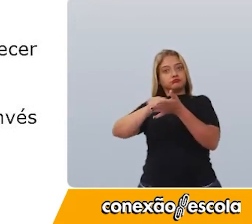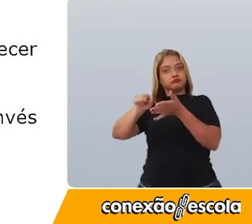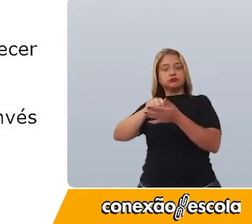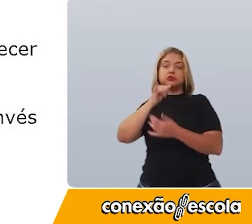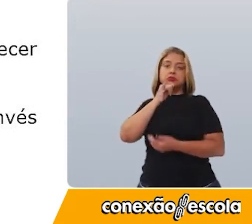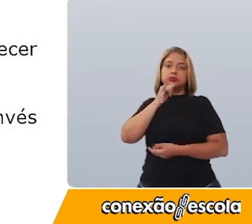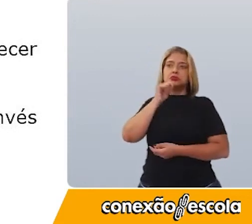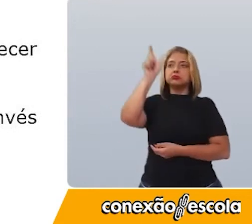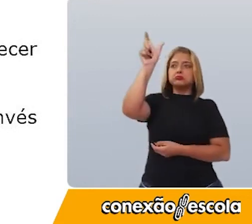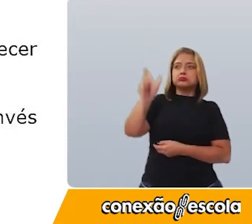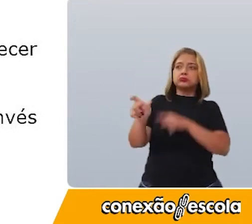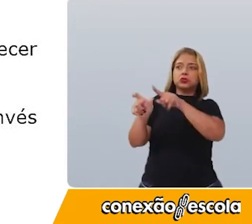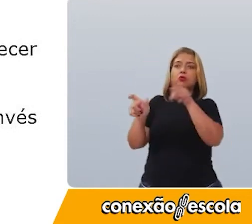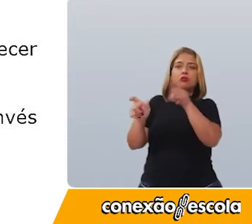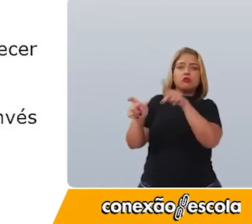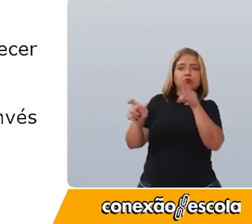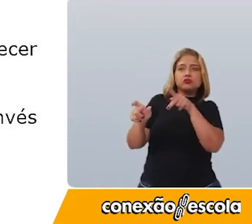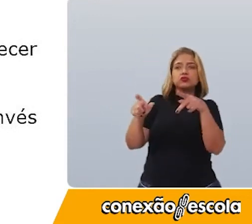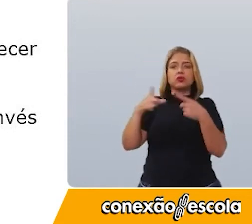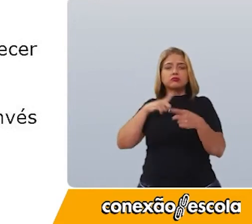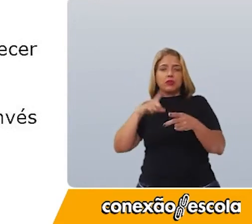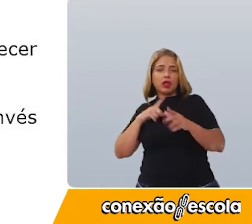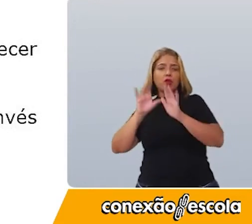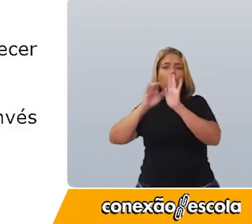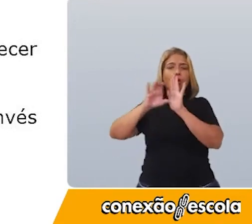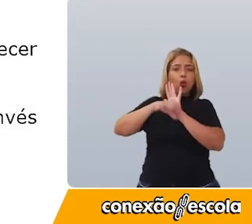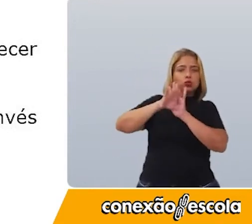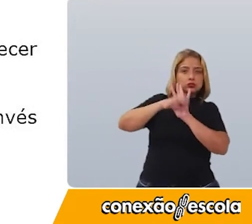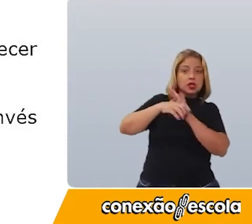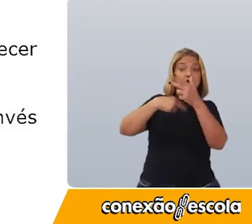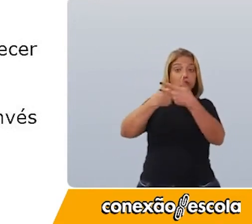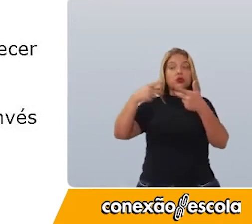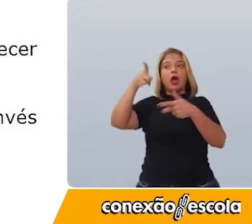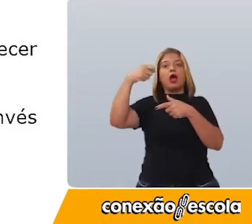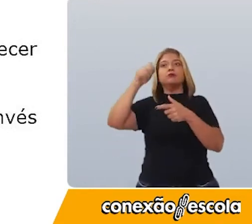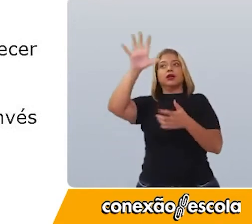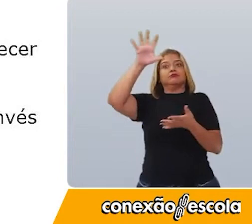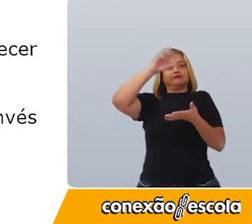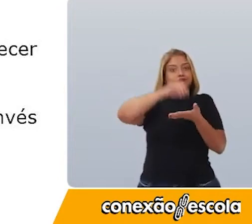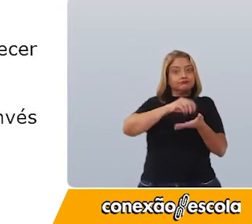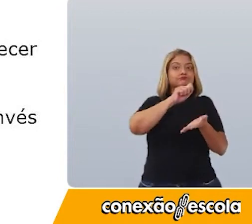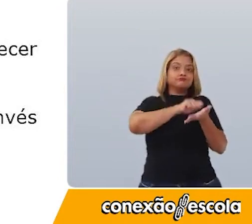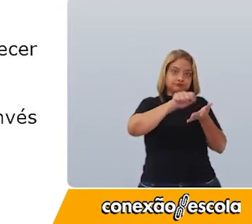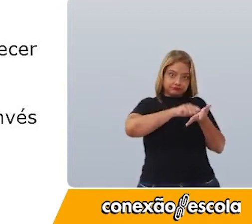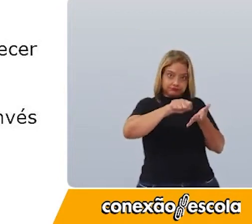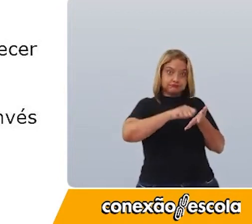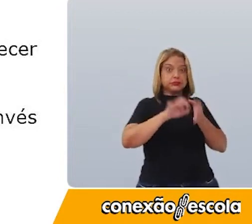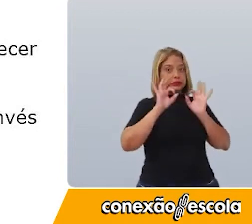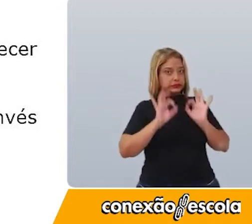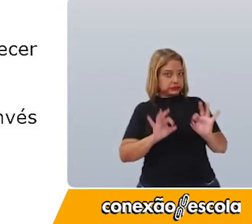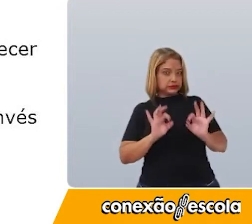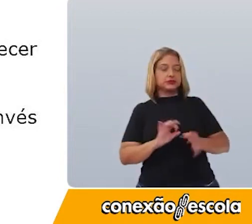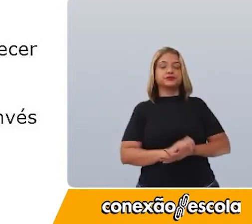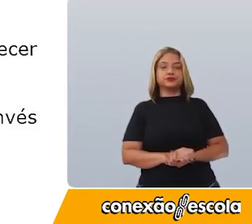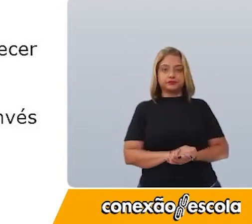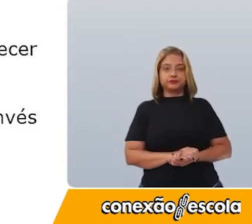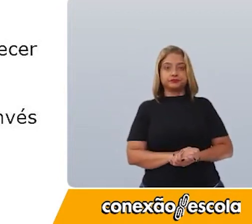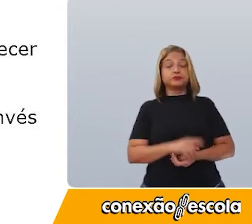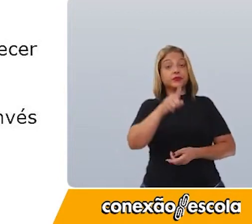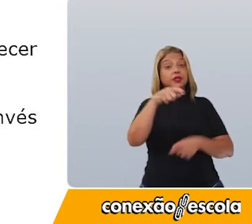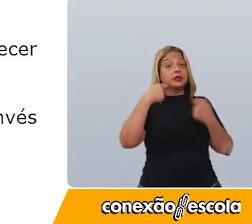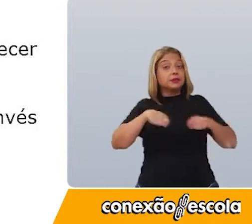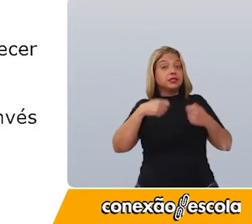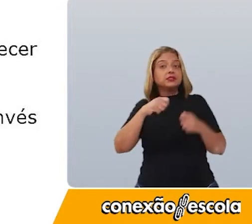está trazendo alguns conceitos, é importante você anotar esses conceitos. É uma anotação. Tente anotar o que